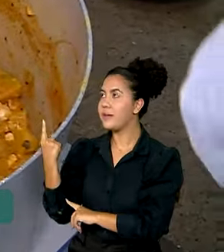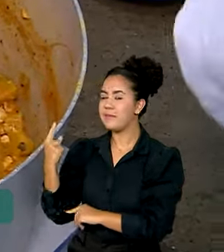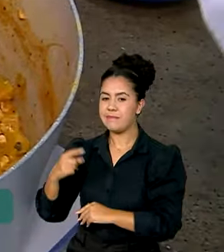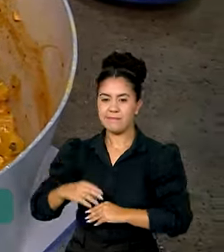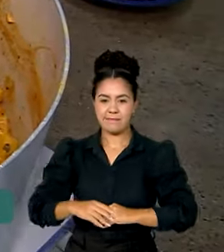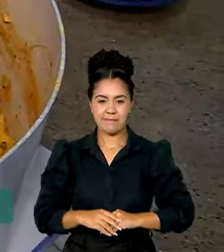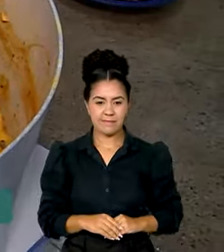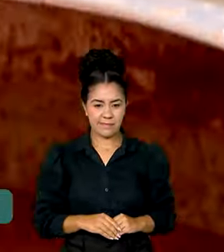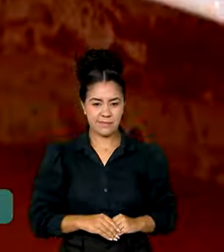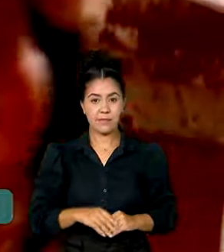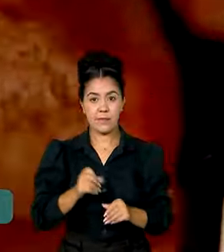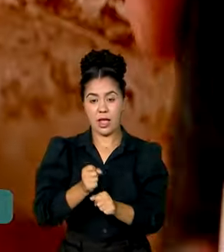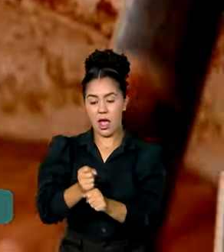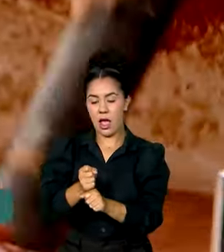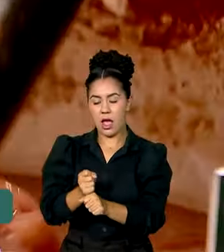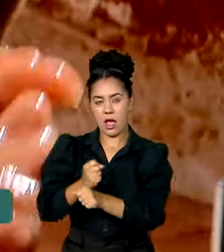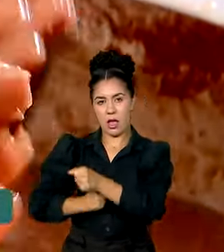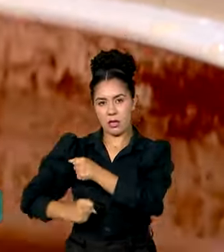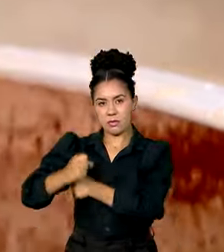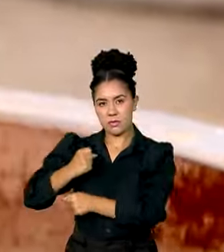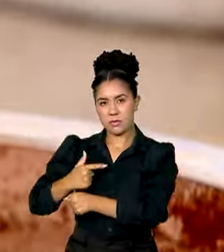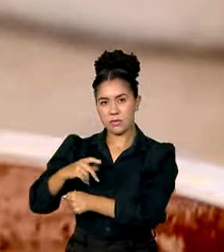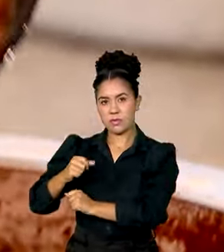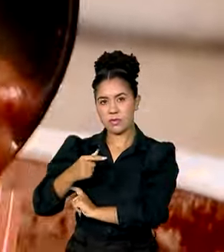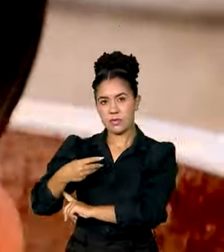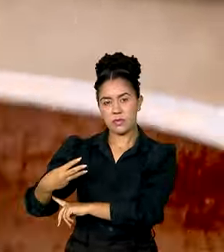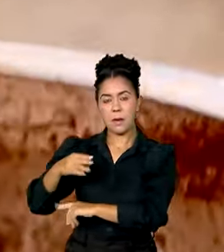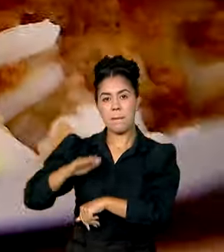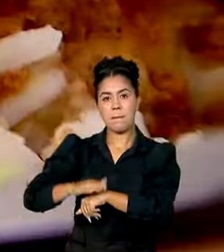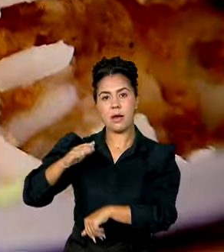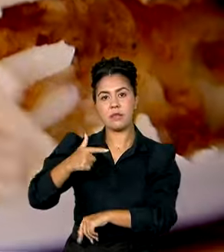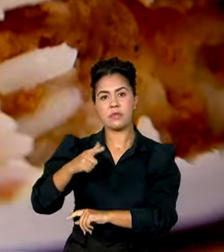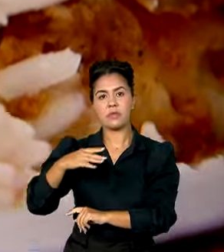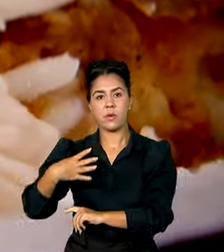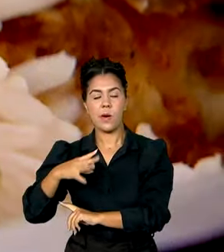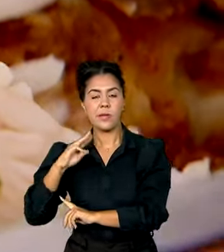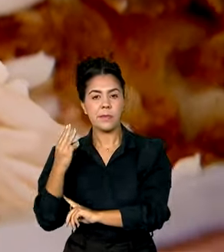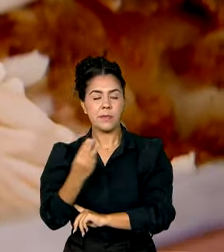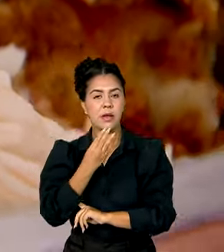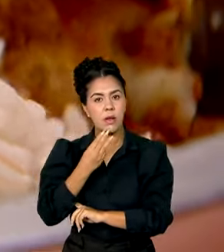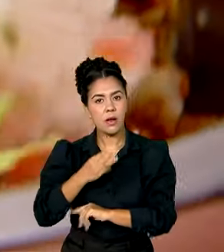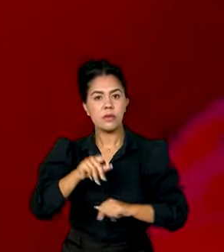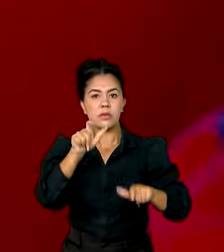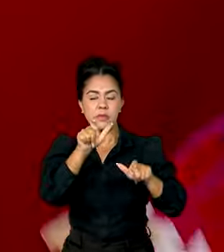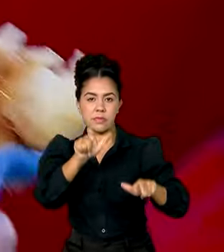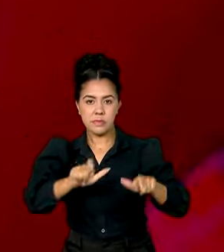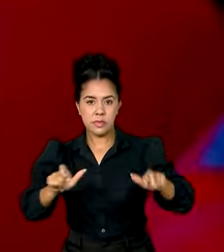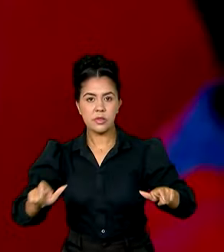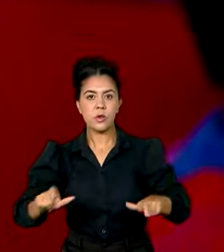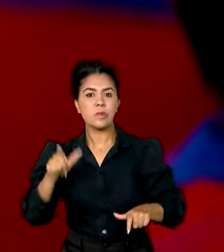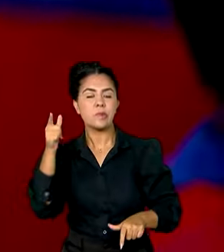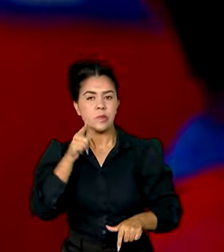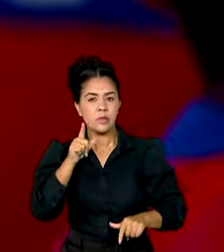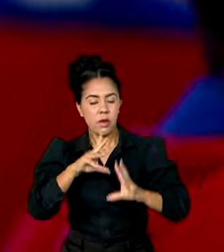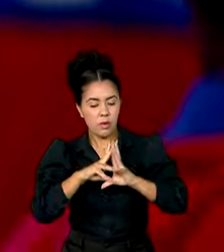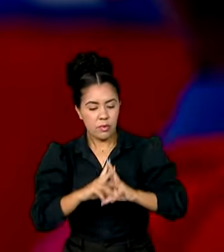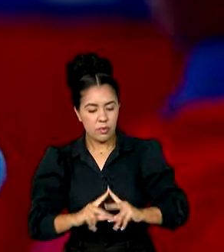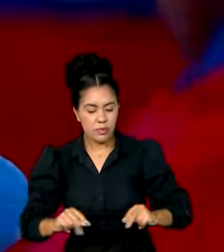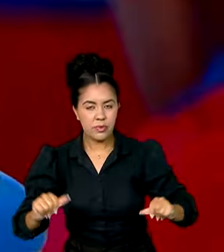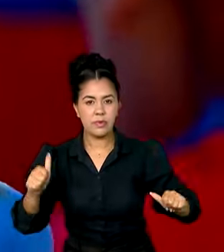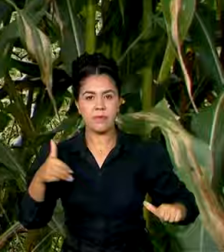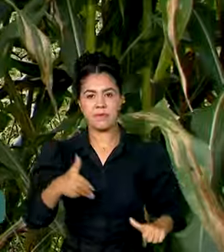em 2023 mais de 24 milhões de brasileiros saíram da situação de insegurança alimentar grave essa